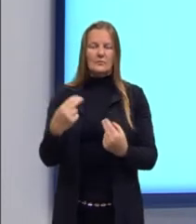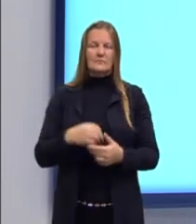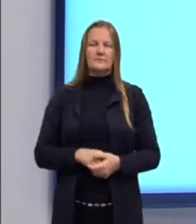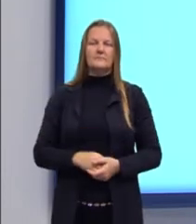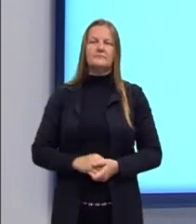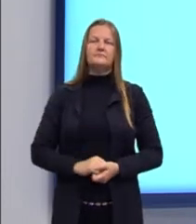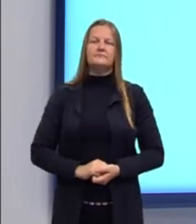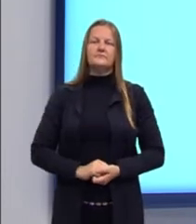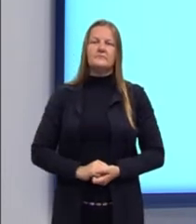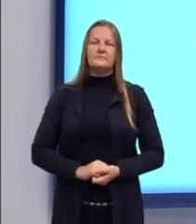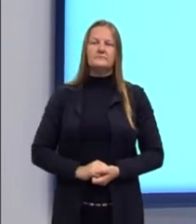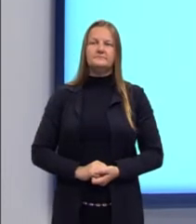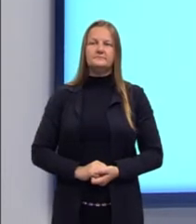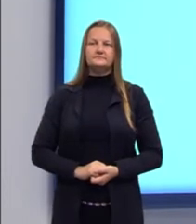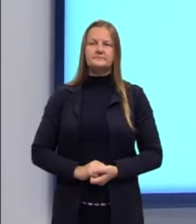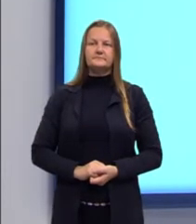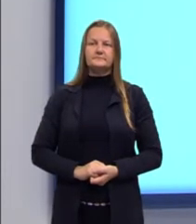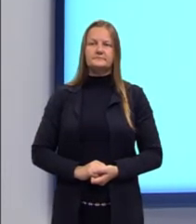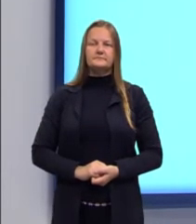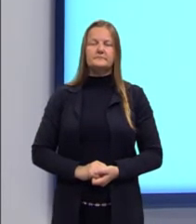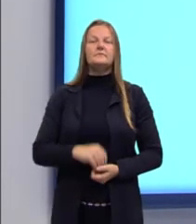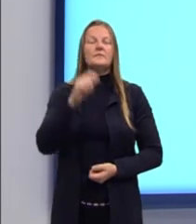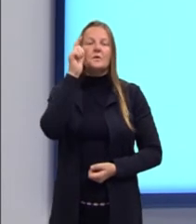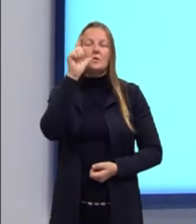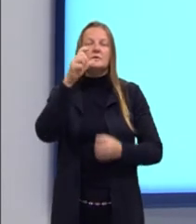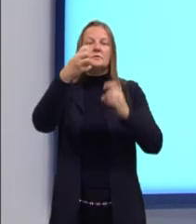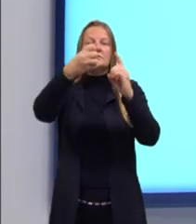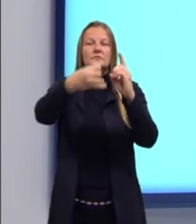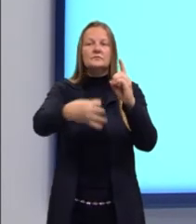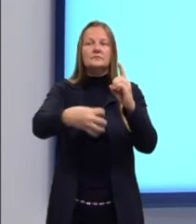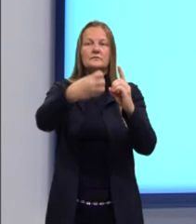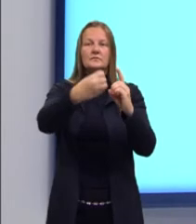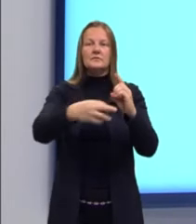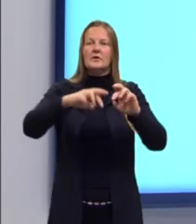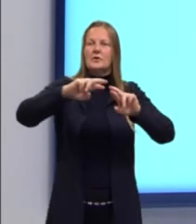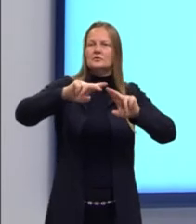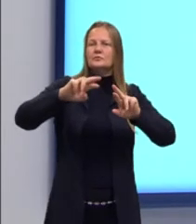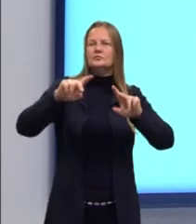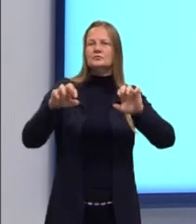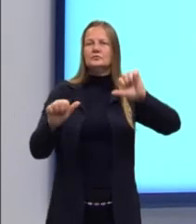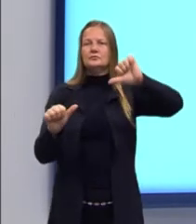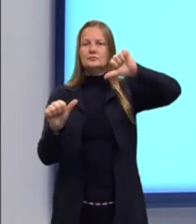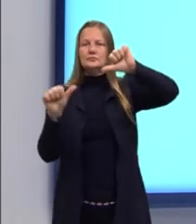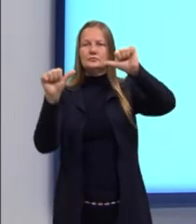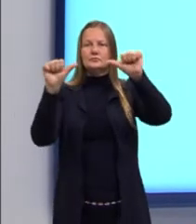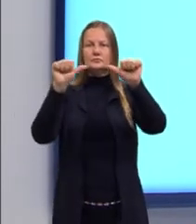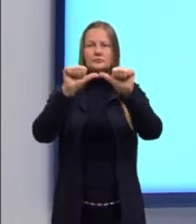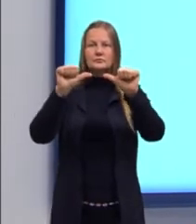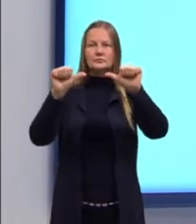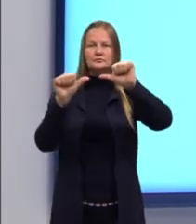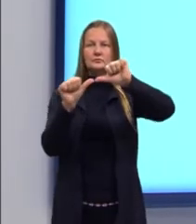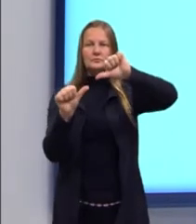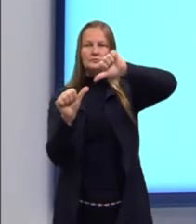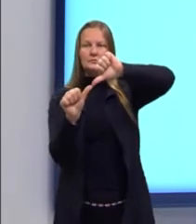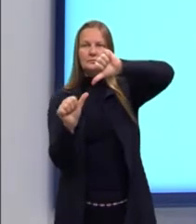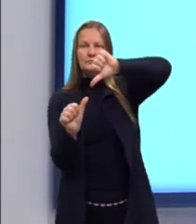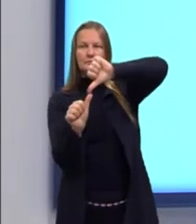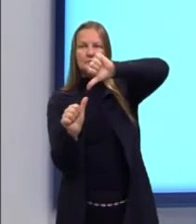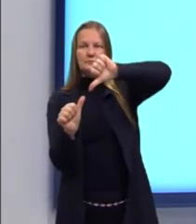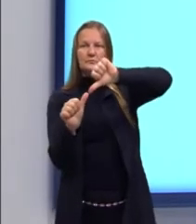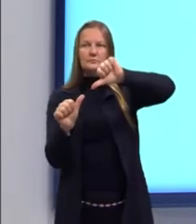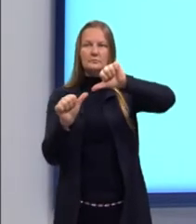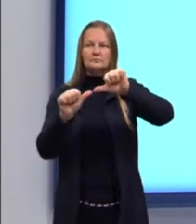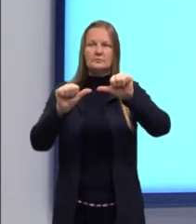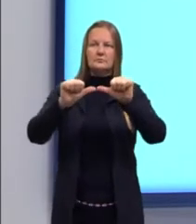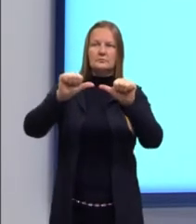contrários então nós conseguimos definir diversas simetrias aqui o círculo e deixar ele